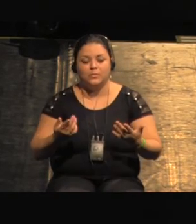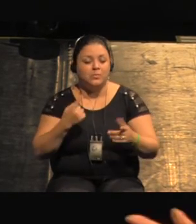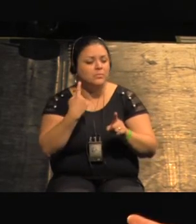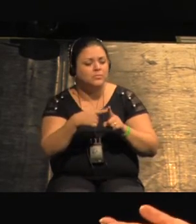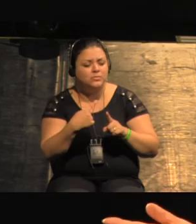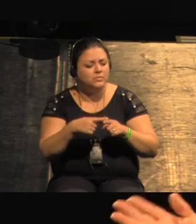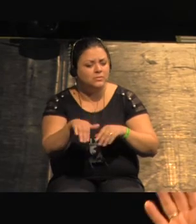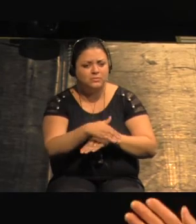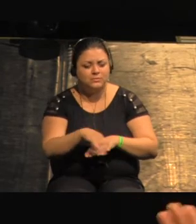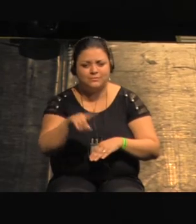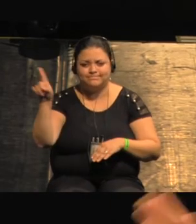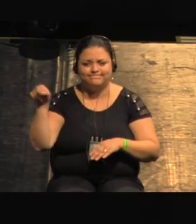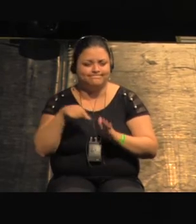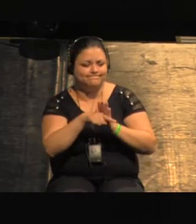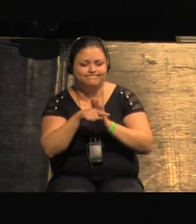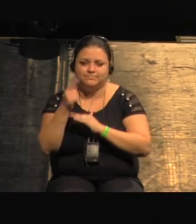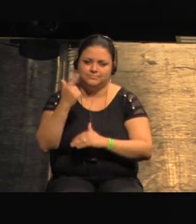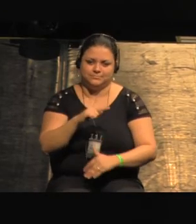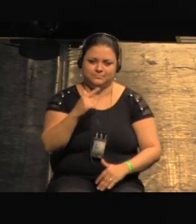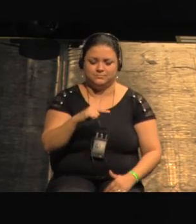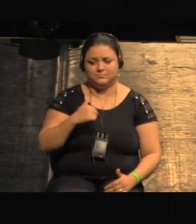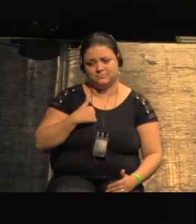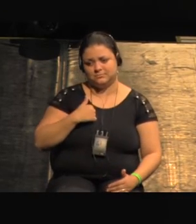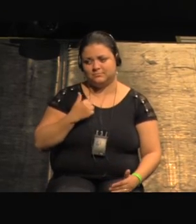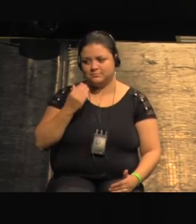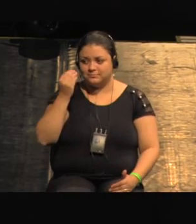estão nas ruas. Eu espero ter pelo menos